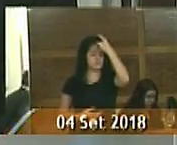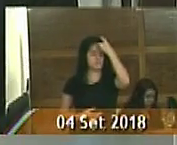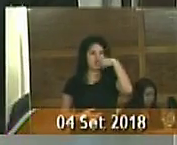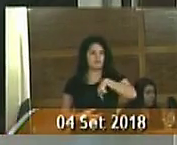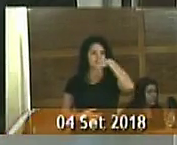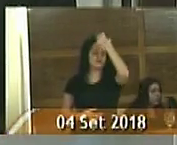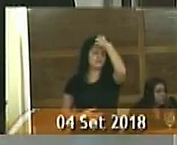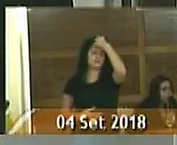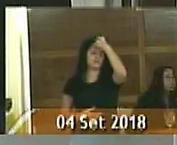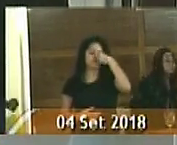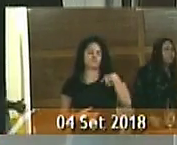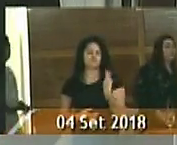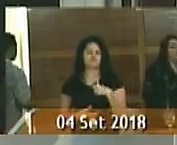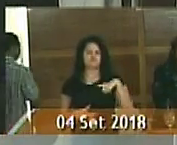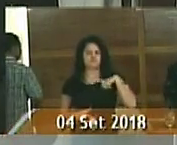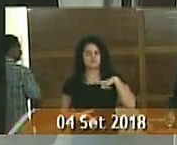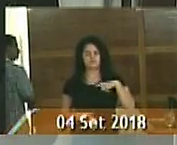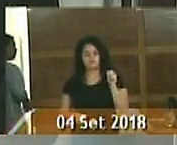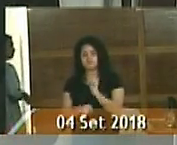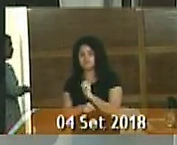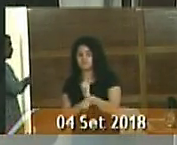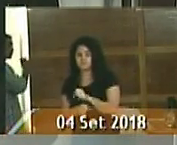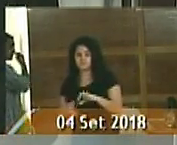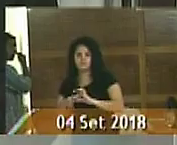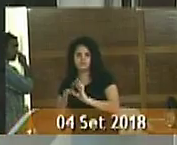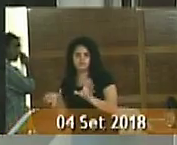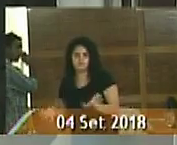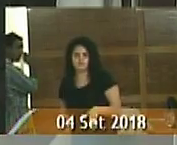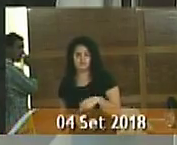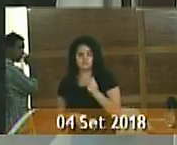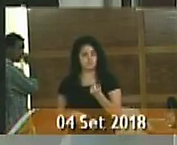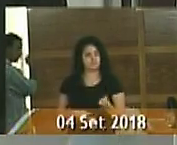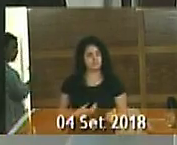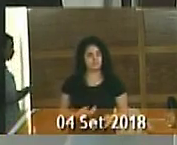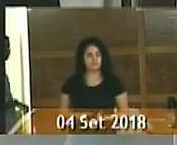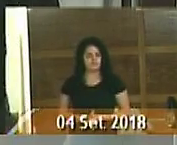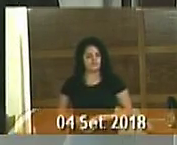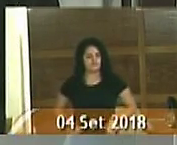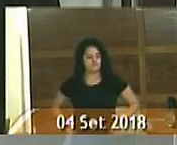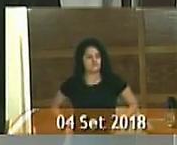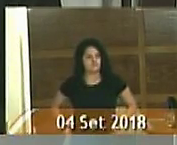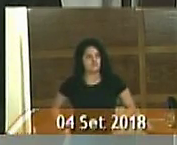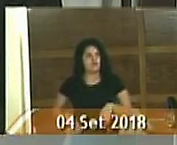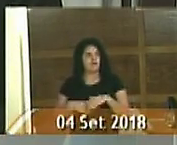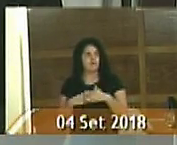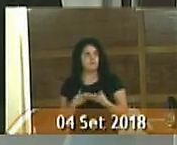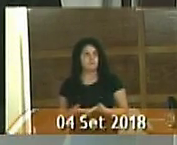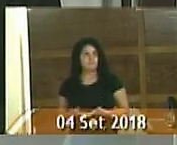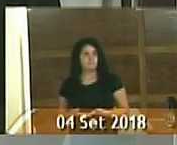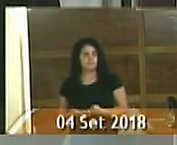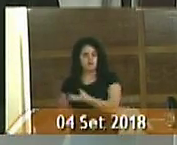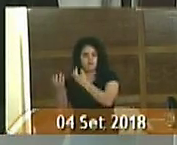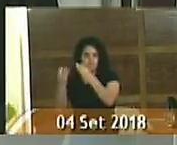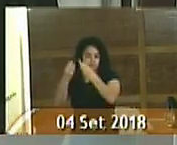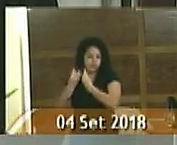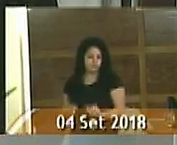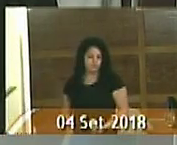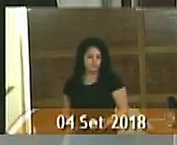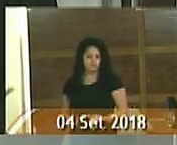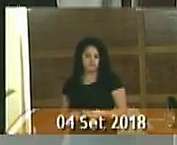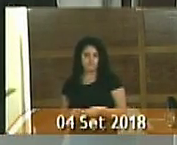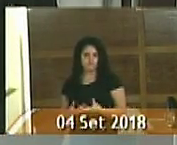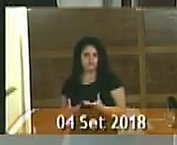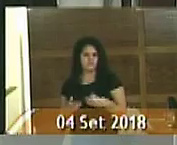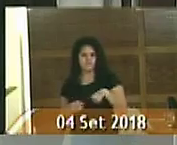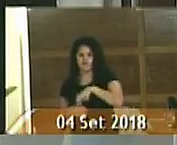temos? Está aí esperando liberação disso, disso, daquilo. Aí acaba, sabe o quê? Vindo abaixo, aí vai aquele